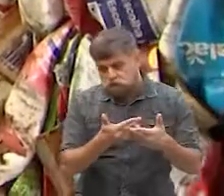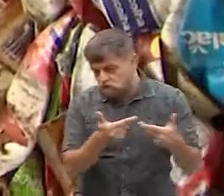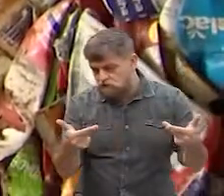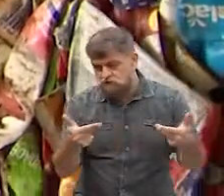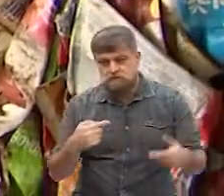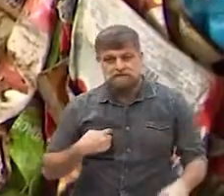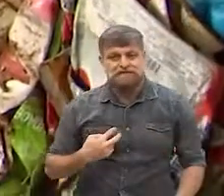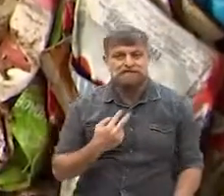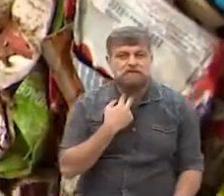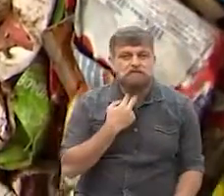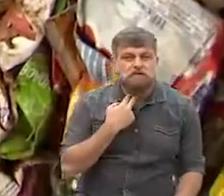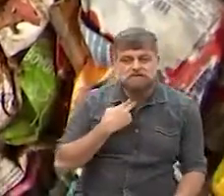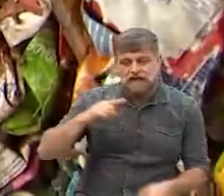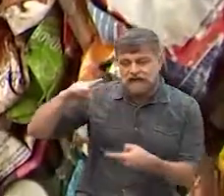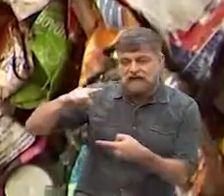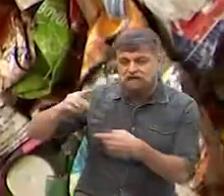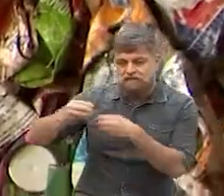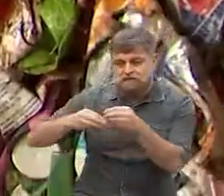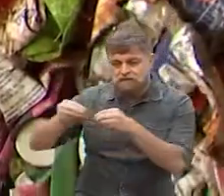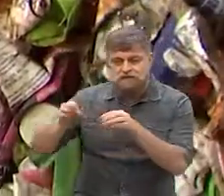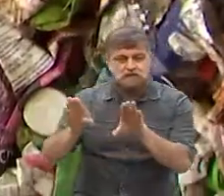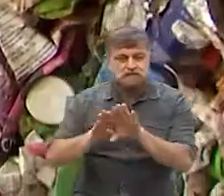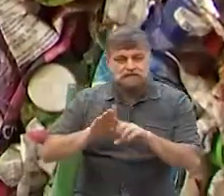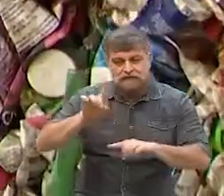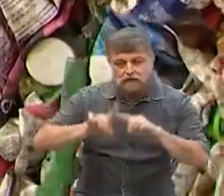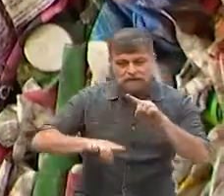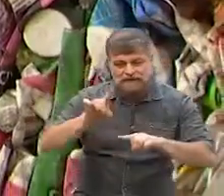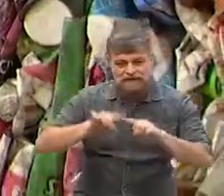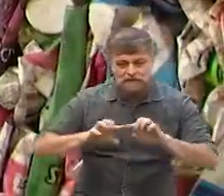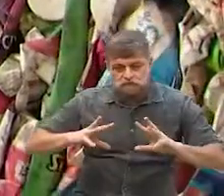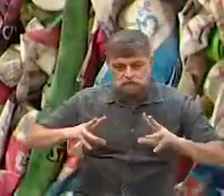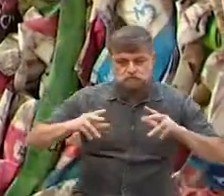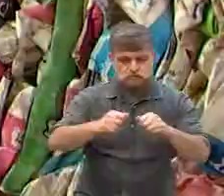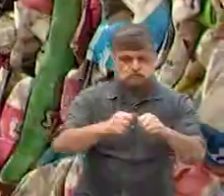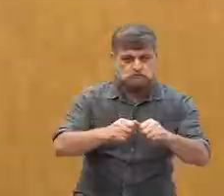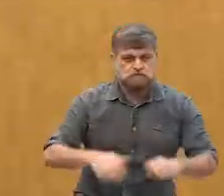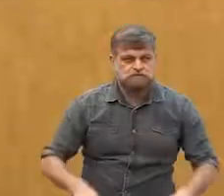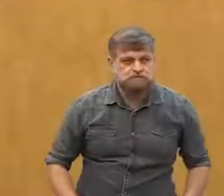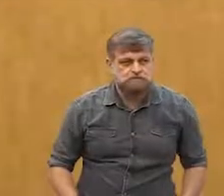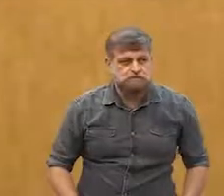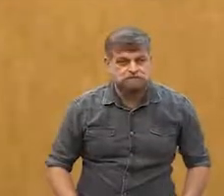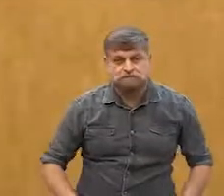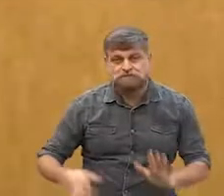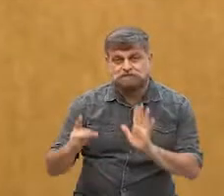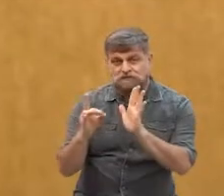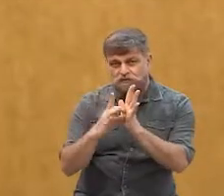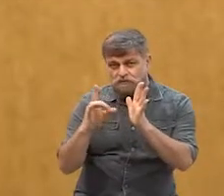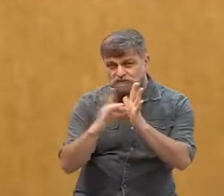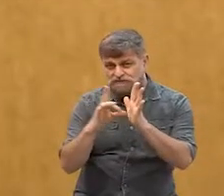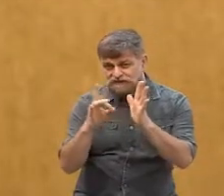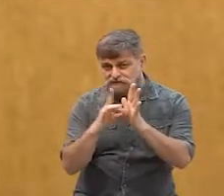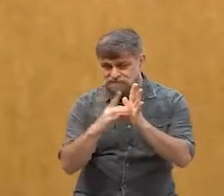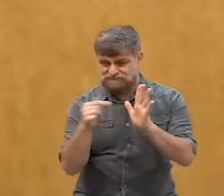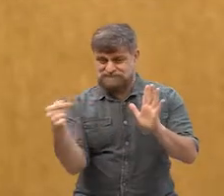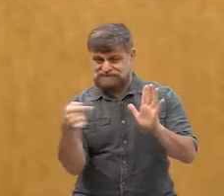for, não só a de plástico, como os outros materiais também. O vidro, né? O vidro que é um